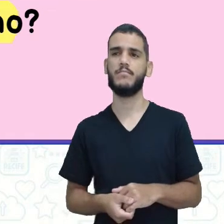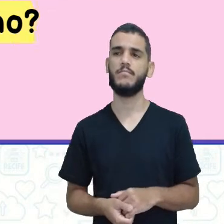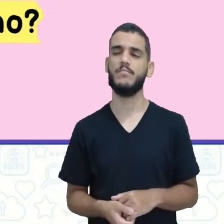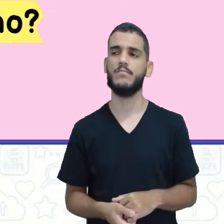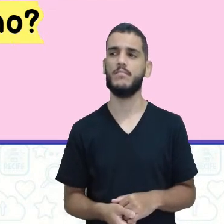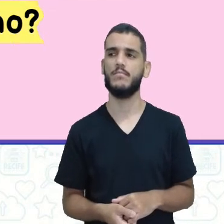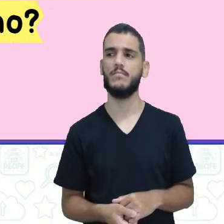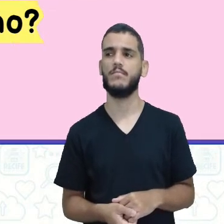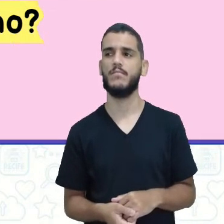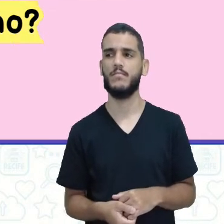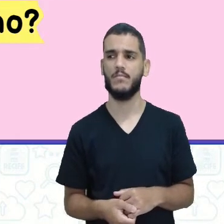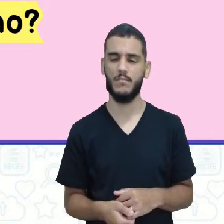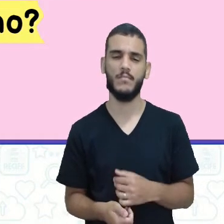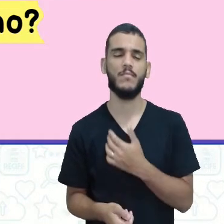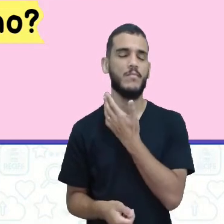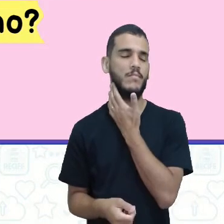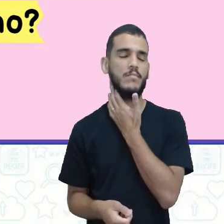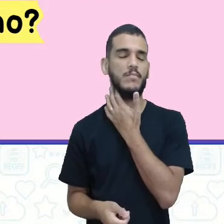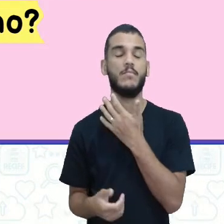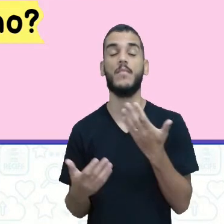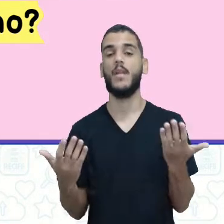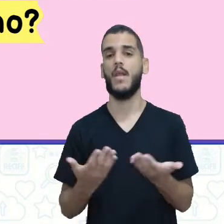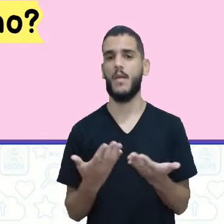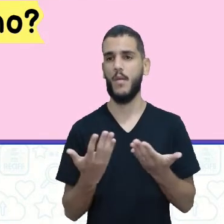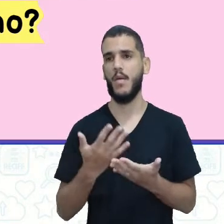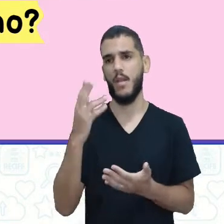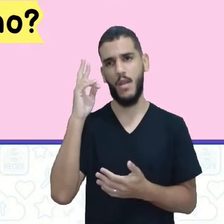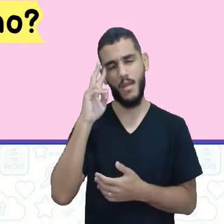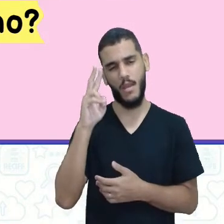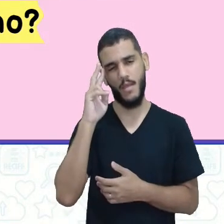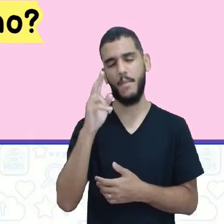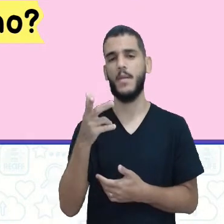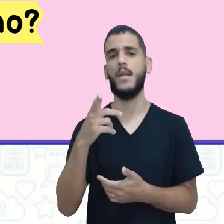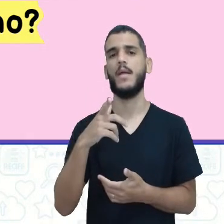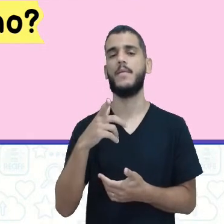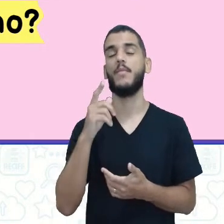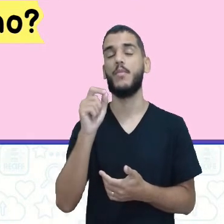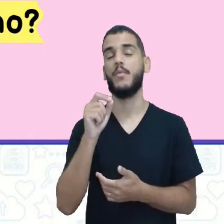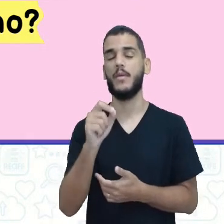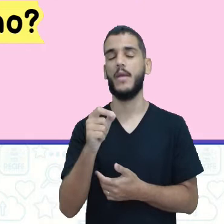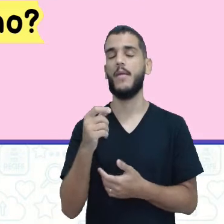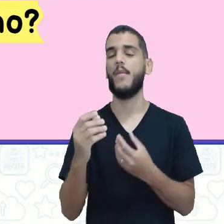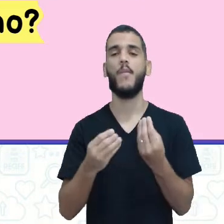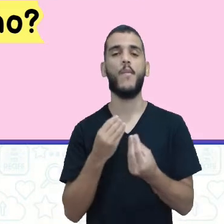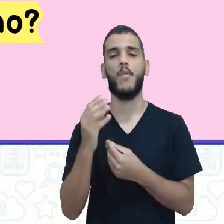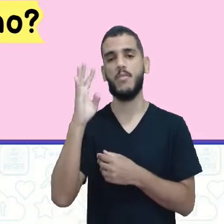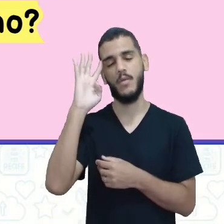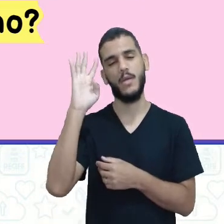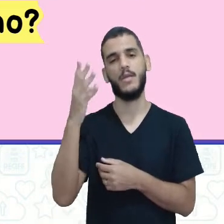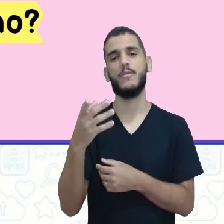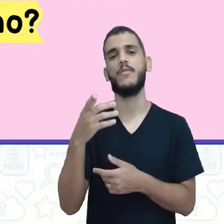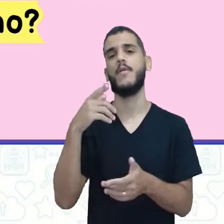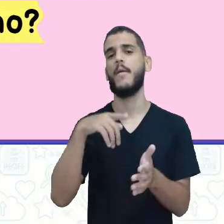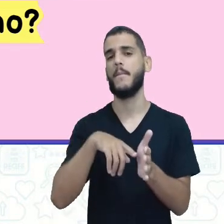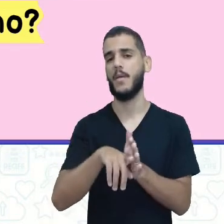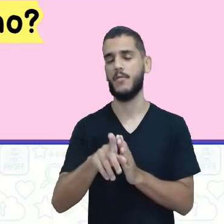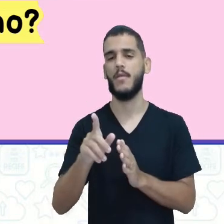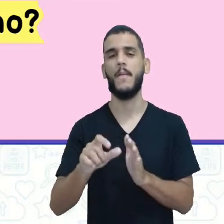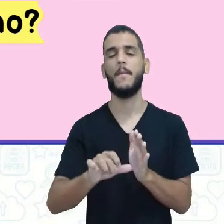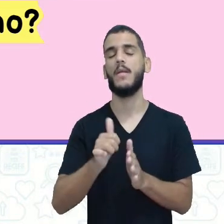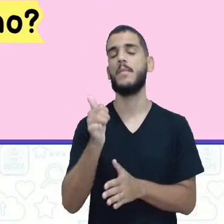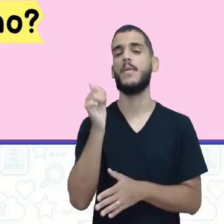pessoal. Vamos primeiro recapitular como é que a gente olha para um problema, né? Então, resolução de problema. Primeiro, eu tenho